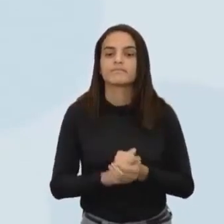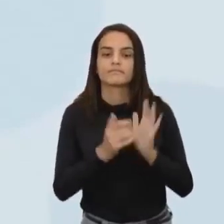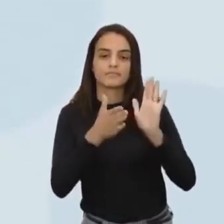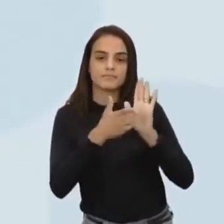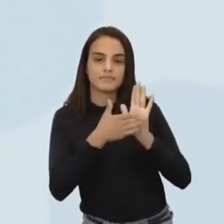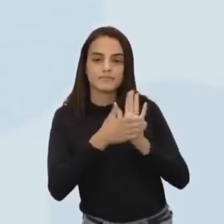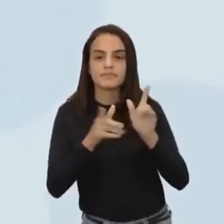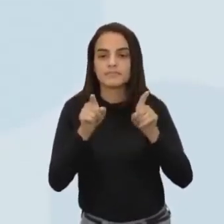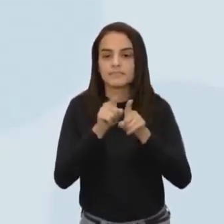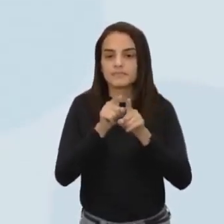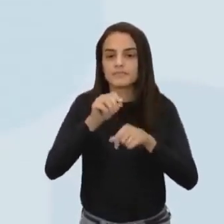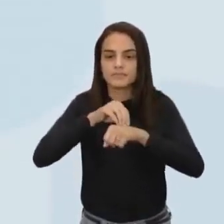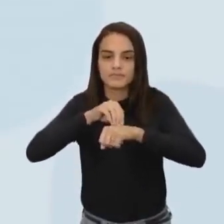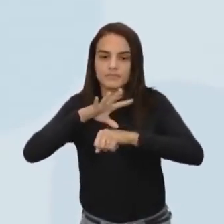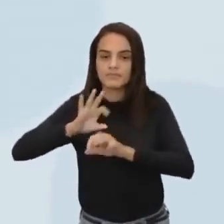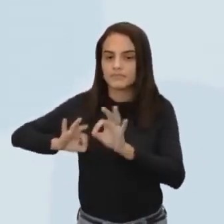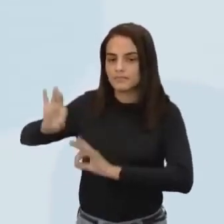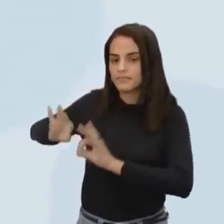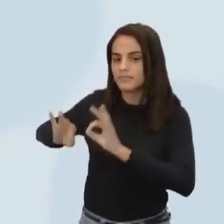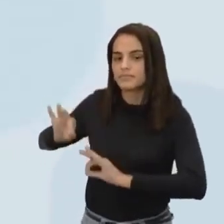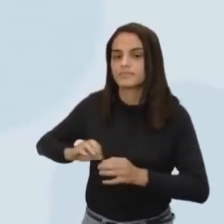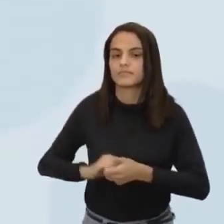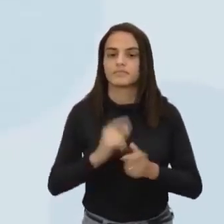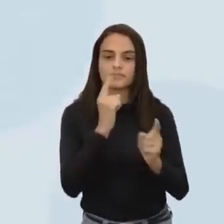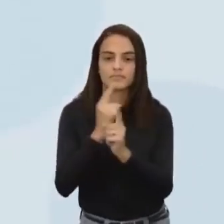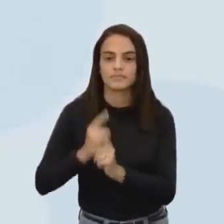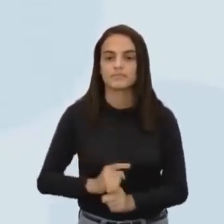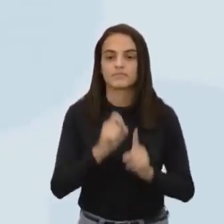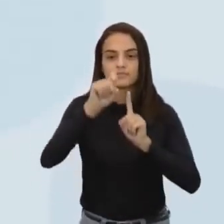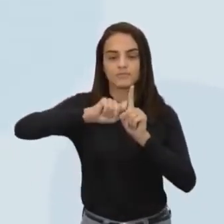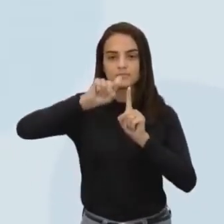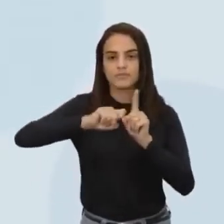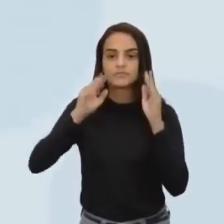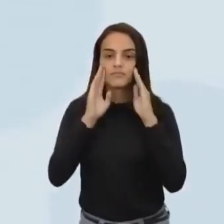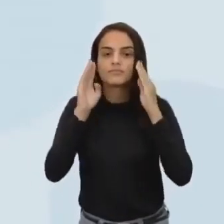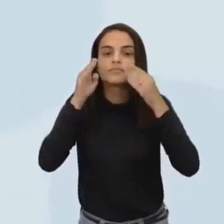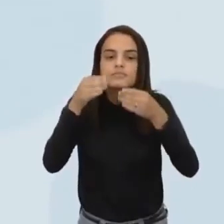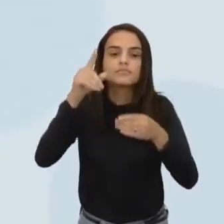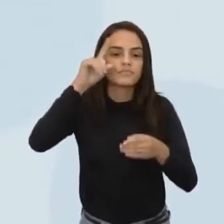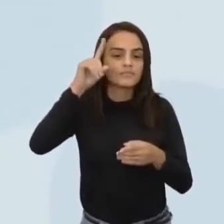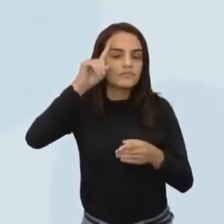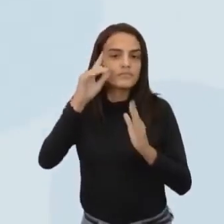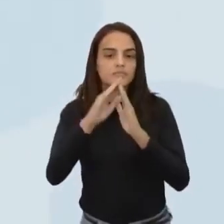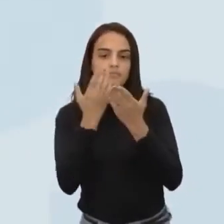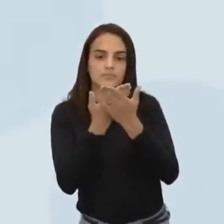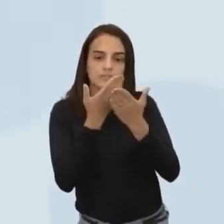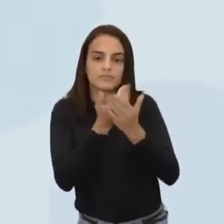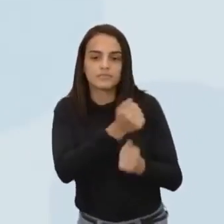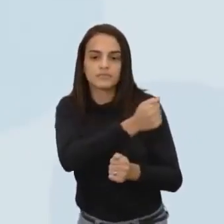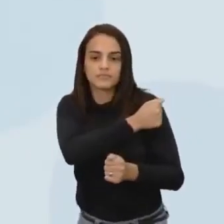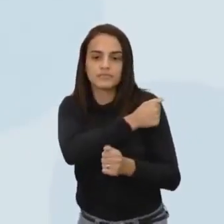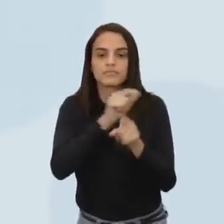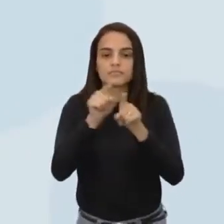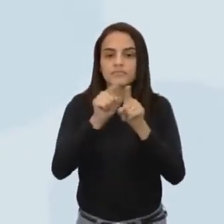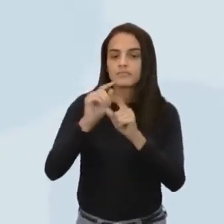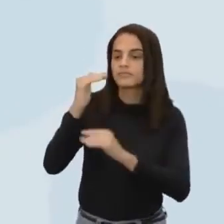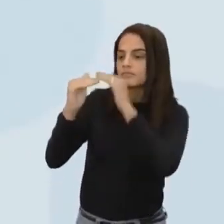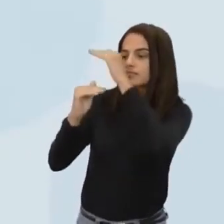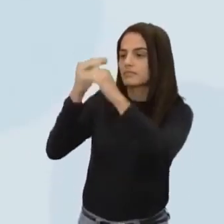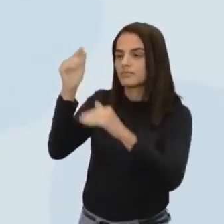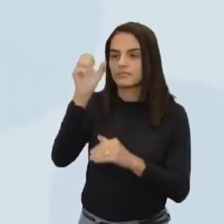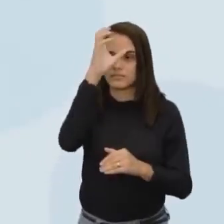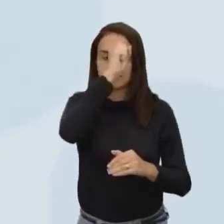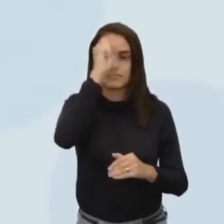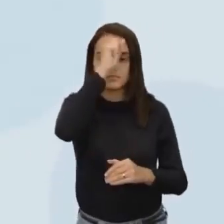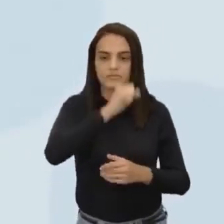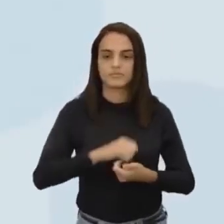sugestões de planejamento para mediação de encontros mensais com foco no cotidiano escolar dos estudantes e no desenvolvimento de suas